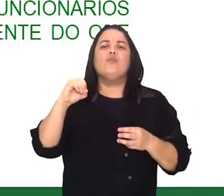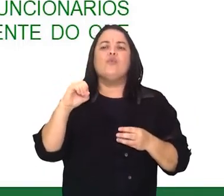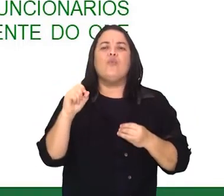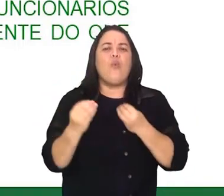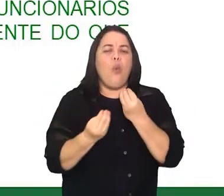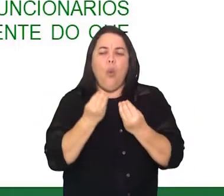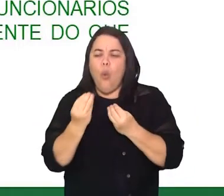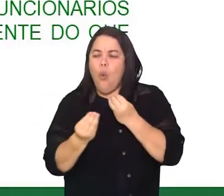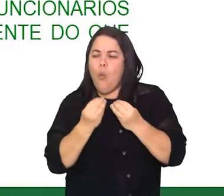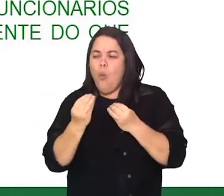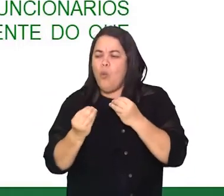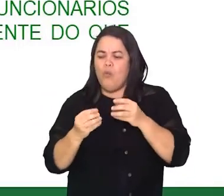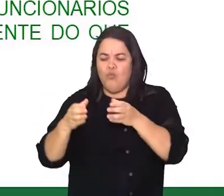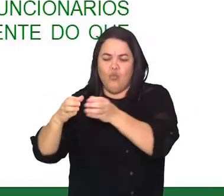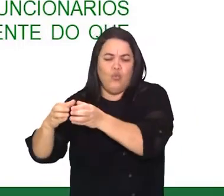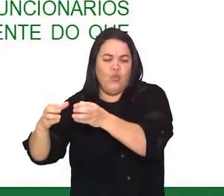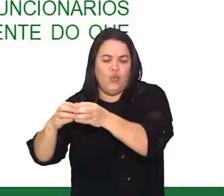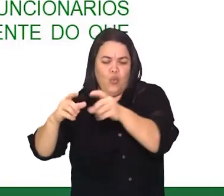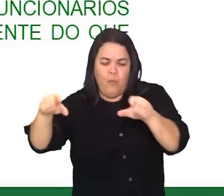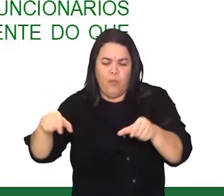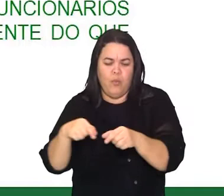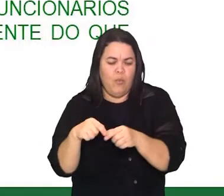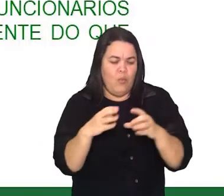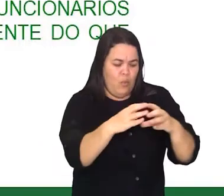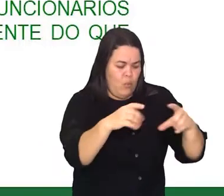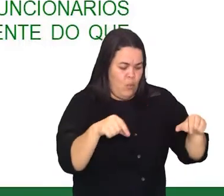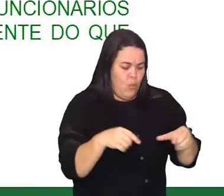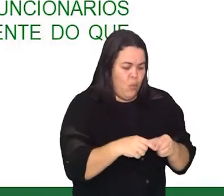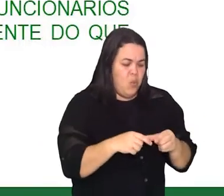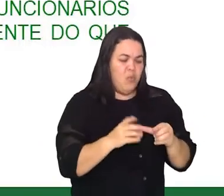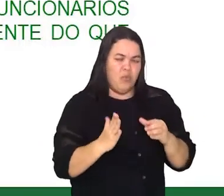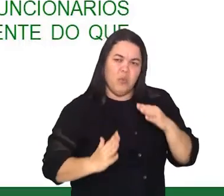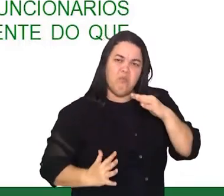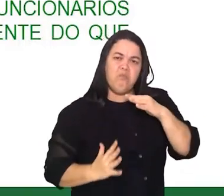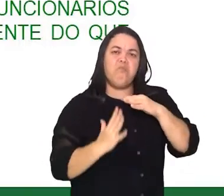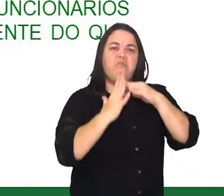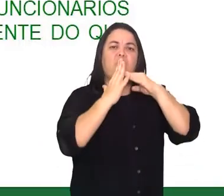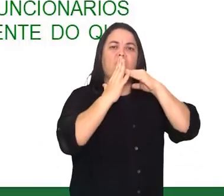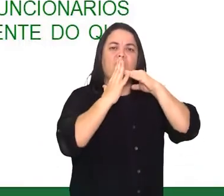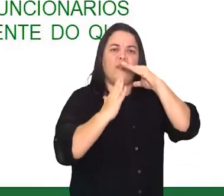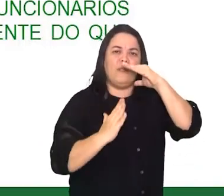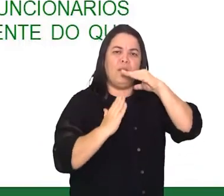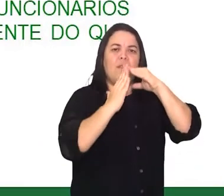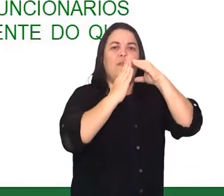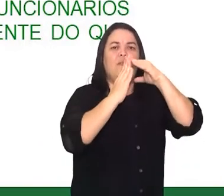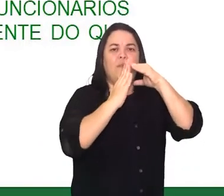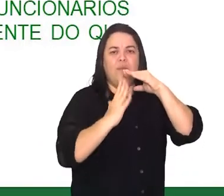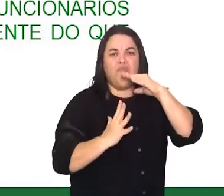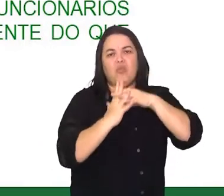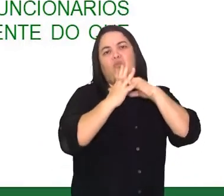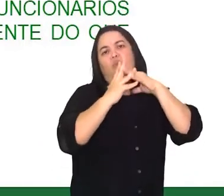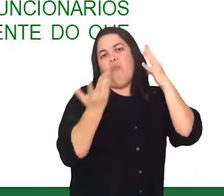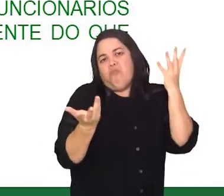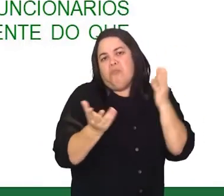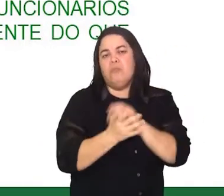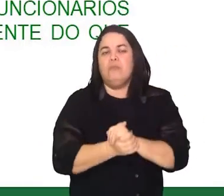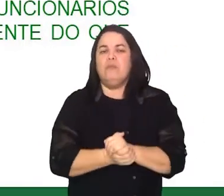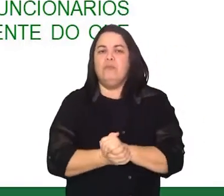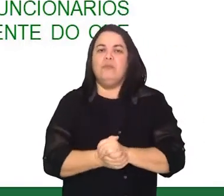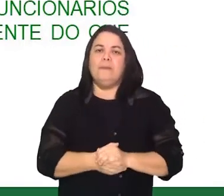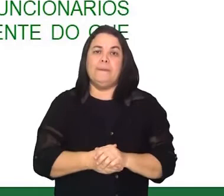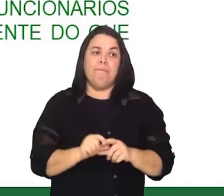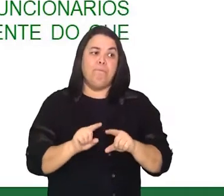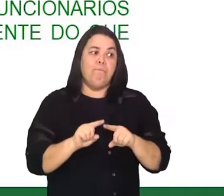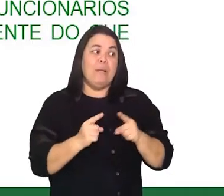se foram atingidas, se o resultado do trabalho em grupo foi satisfatório, ok? Como percebemos que um dos